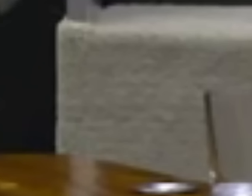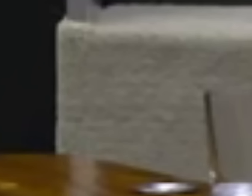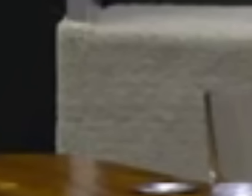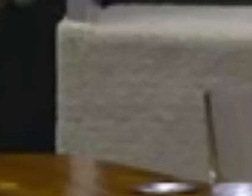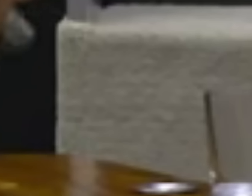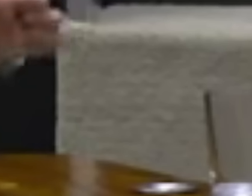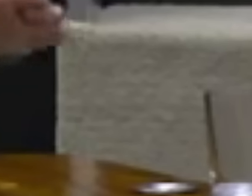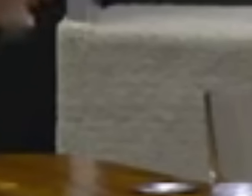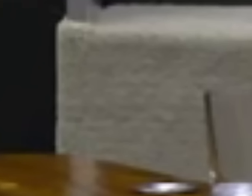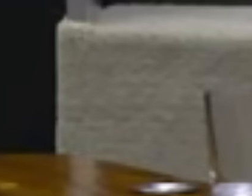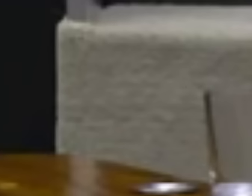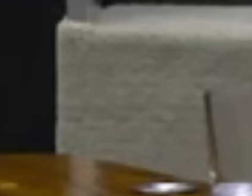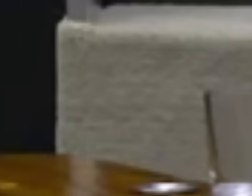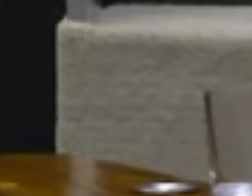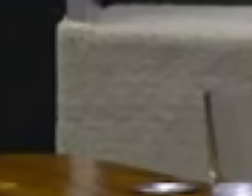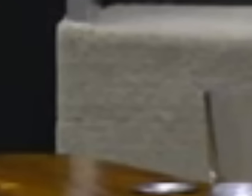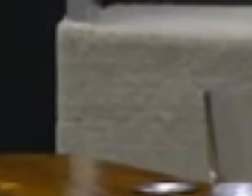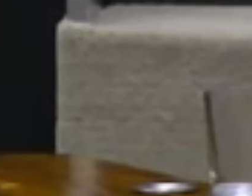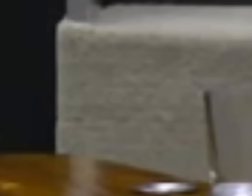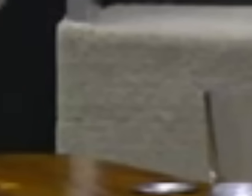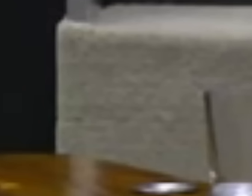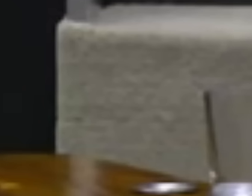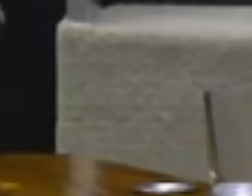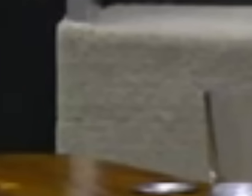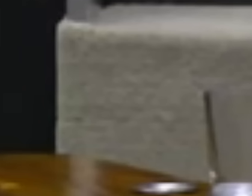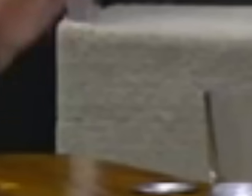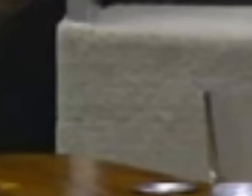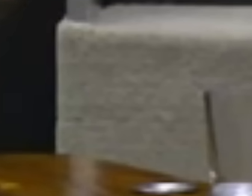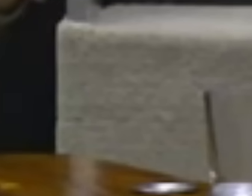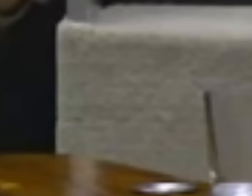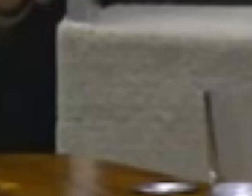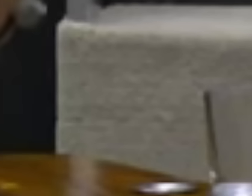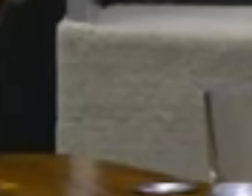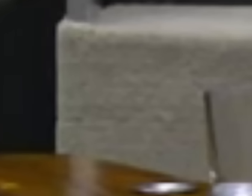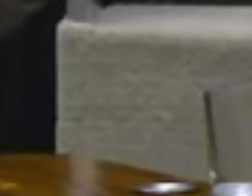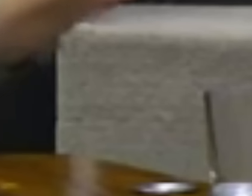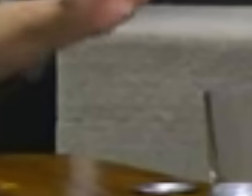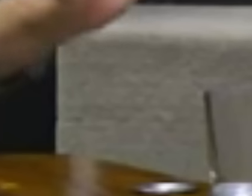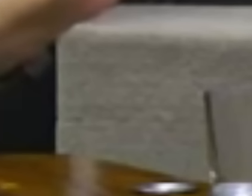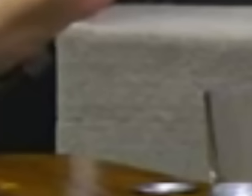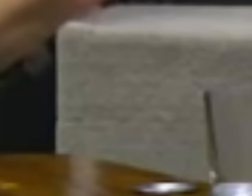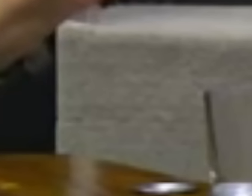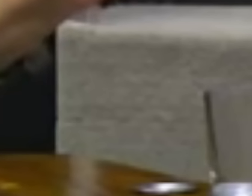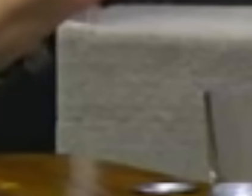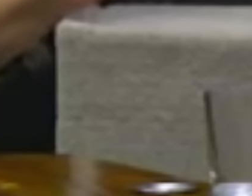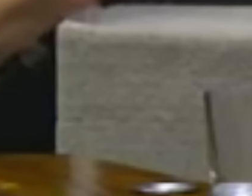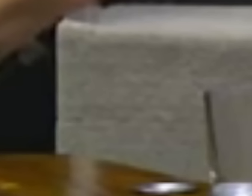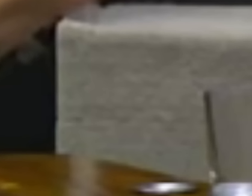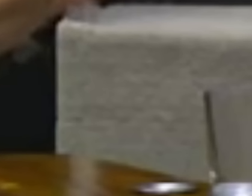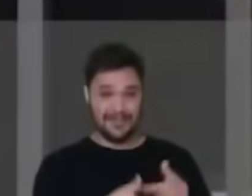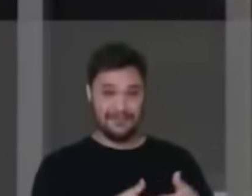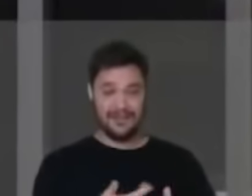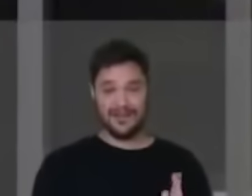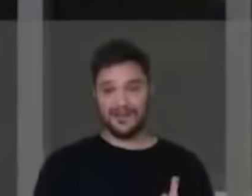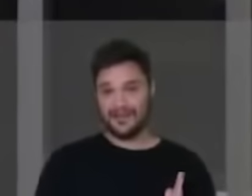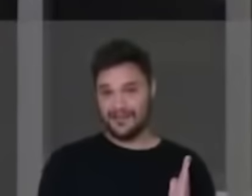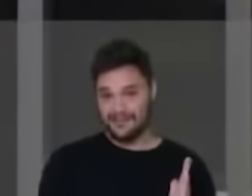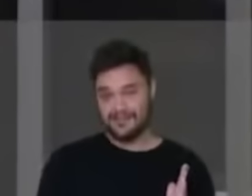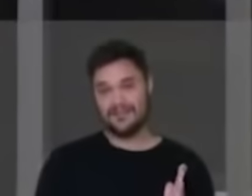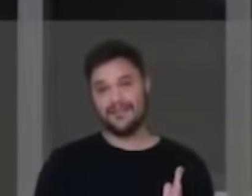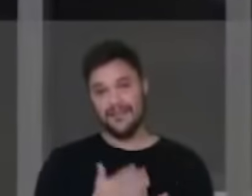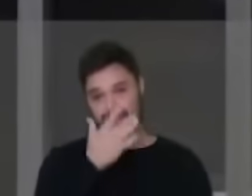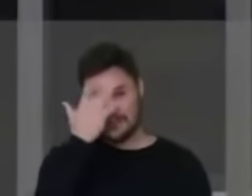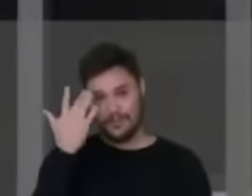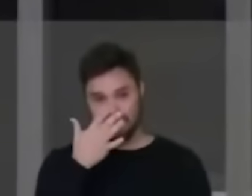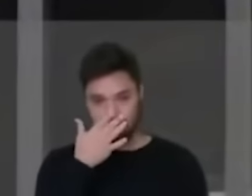eterna existência destes náufragos que assumem as tribunas e não sabem navegar no mar da democracia. E aqueles que